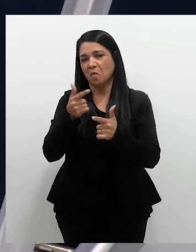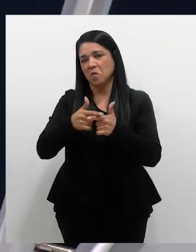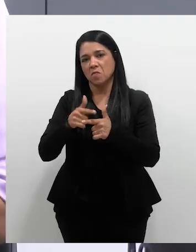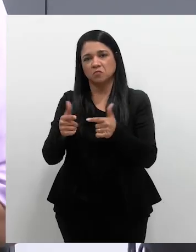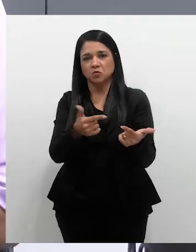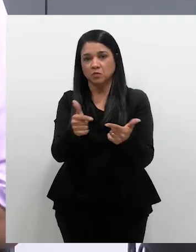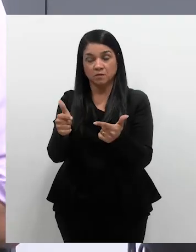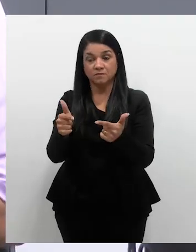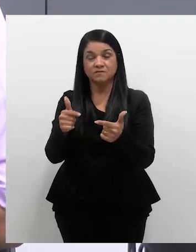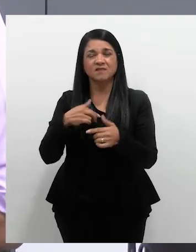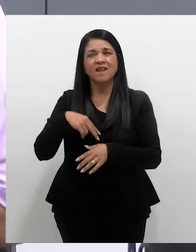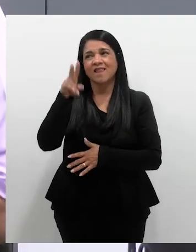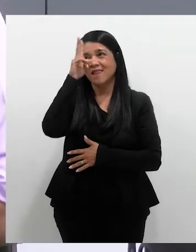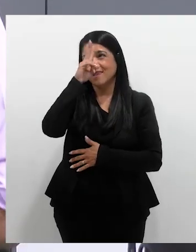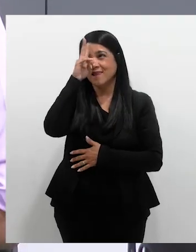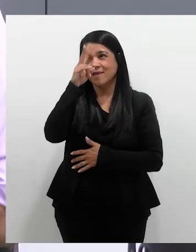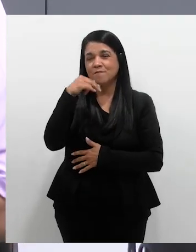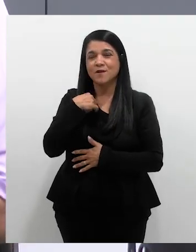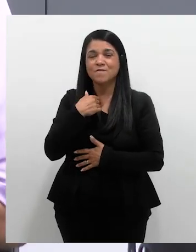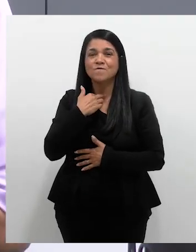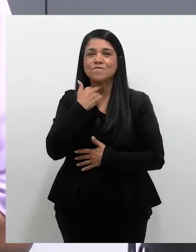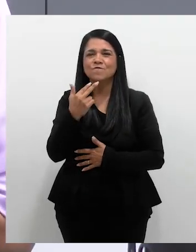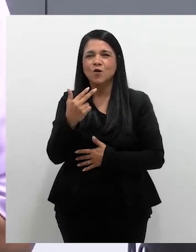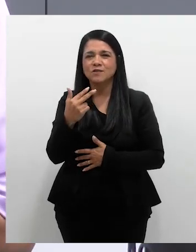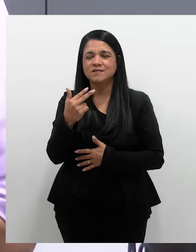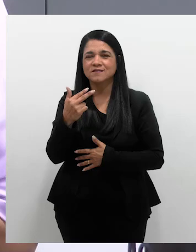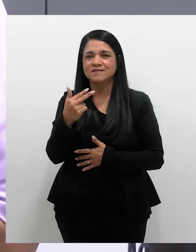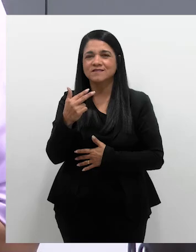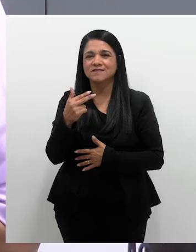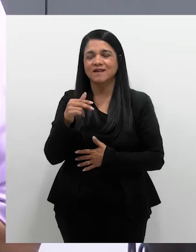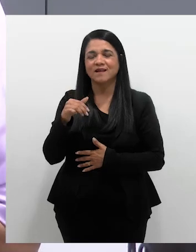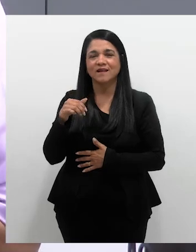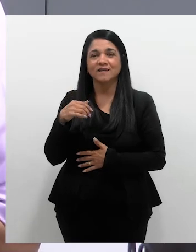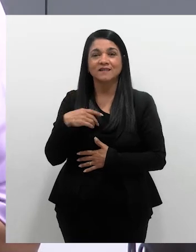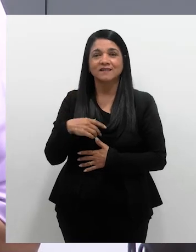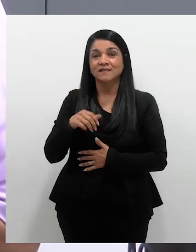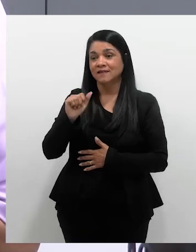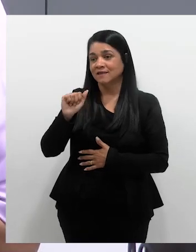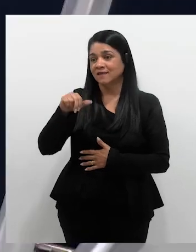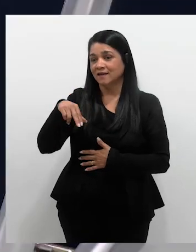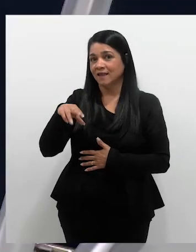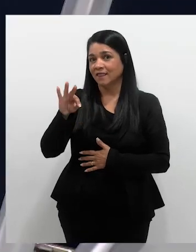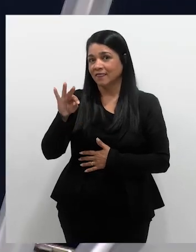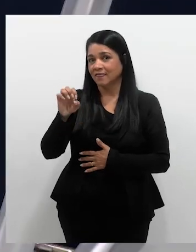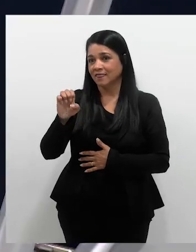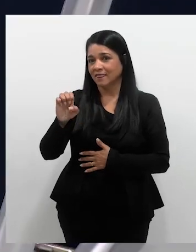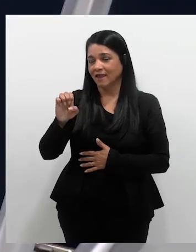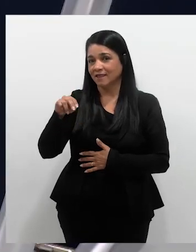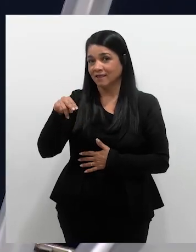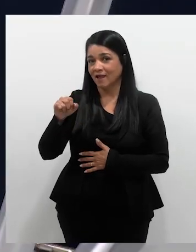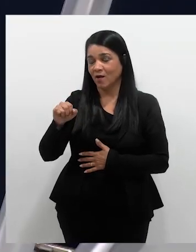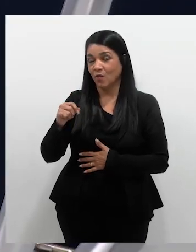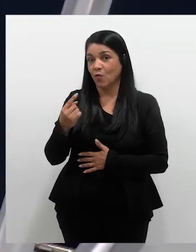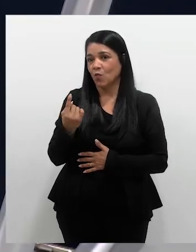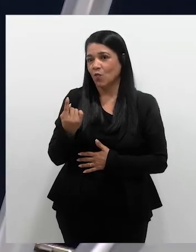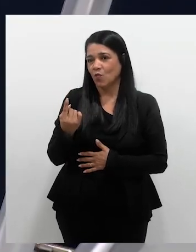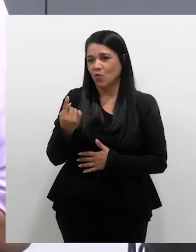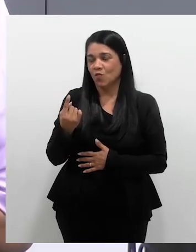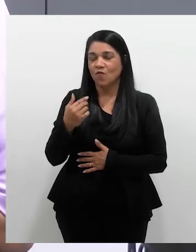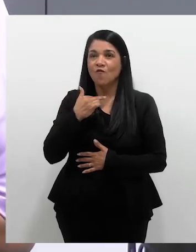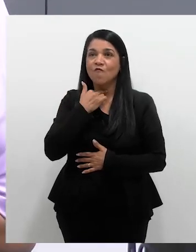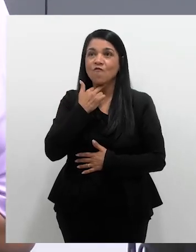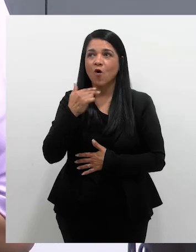faz lembrar aquelas vozes femininas que faziam as vinhetas da Antena 1. Antena 1, né? você. Voz